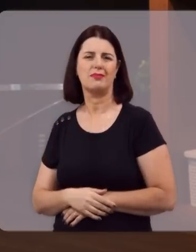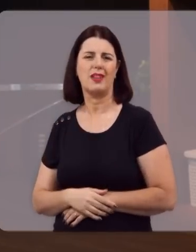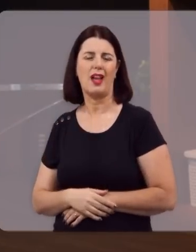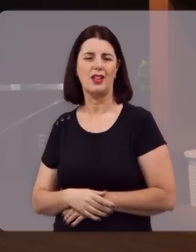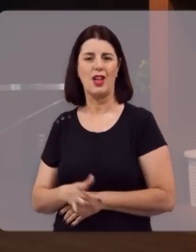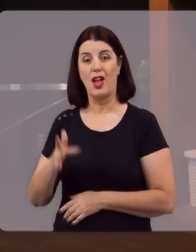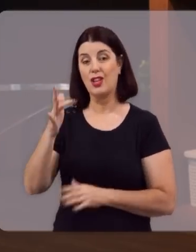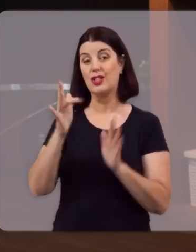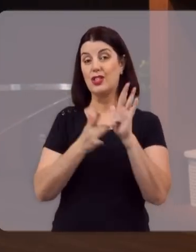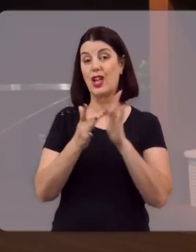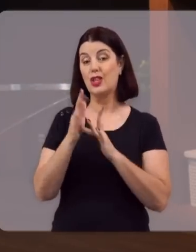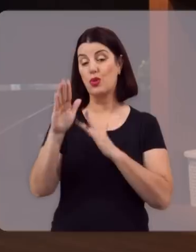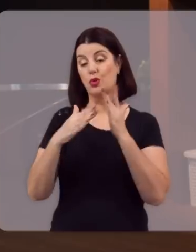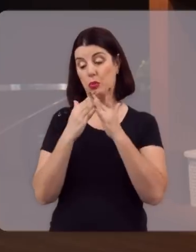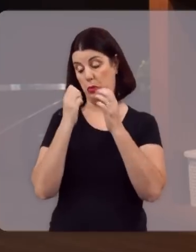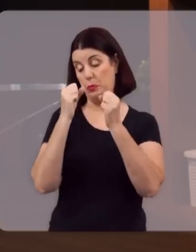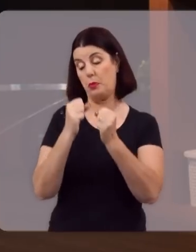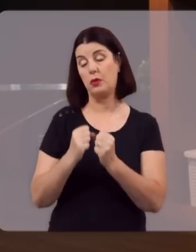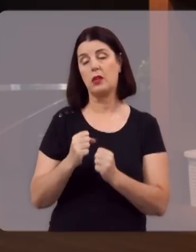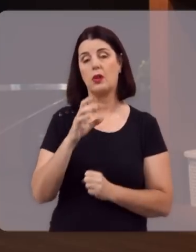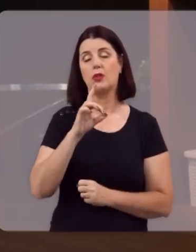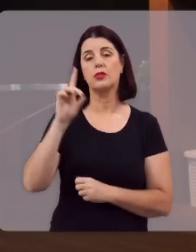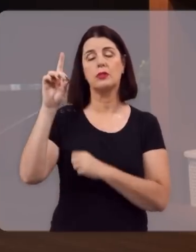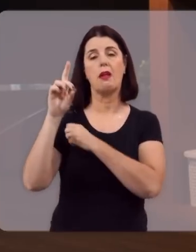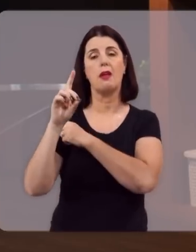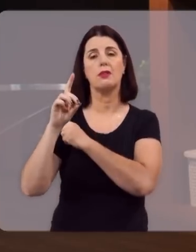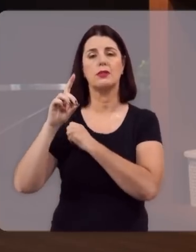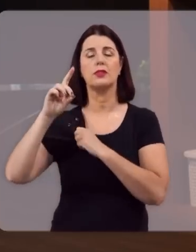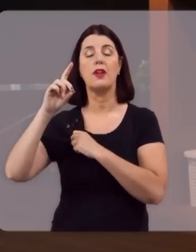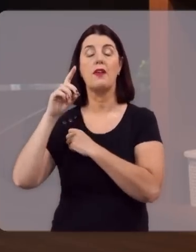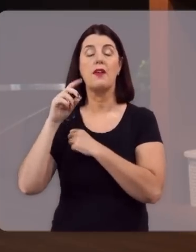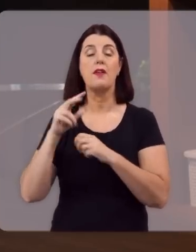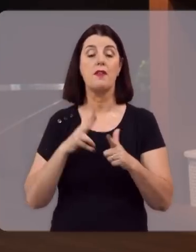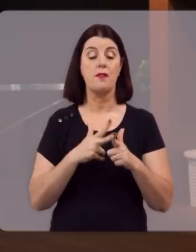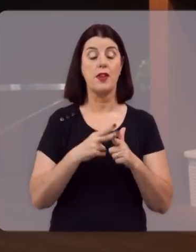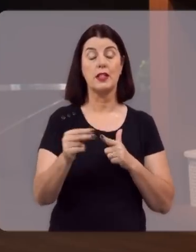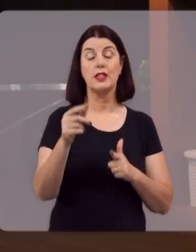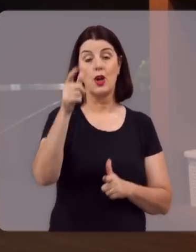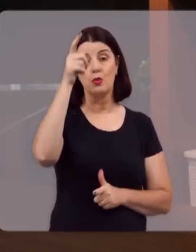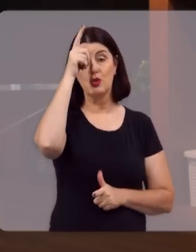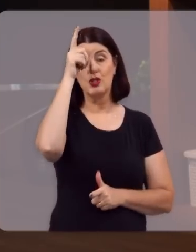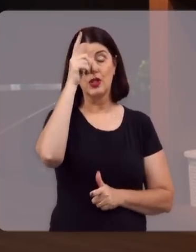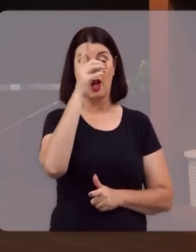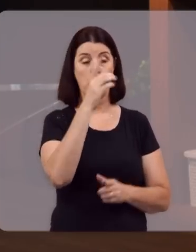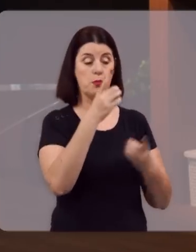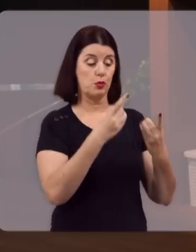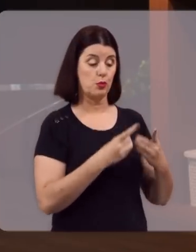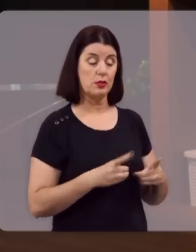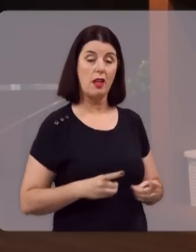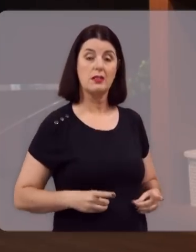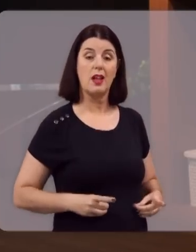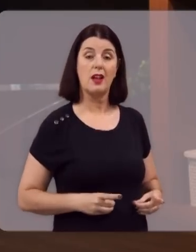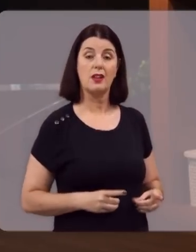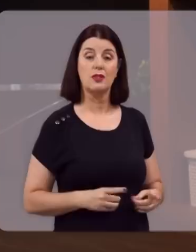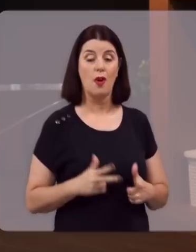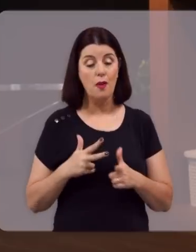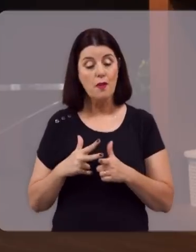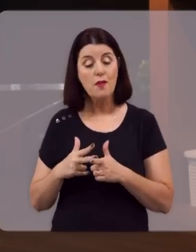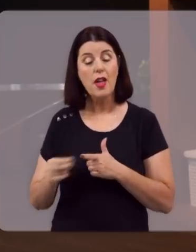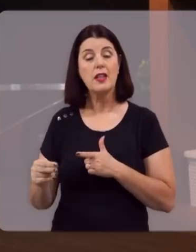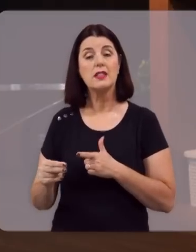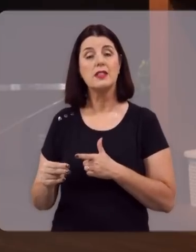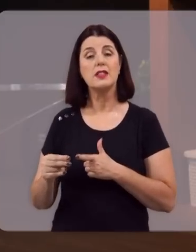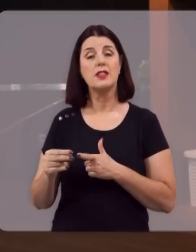consegue. Jesus é o todo-poderoso Deus. Ele venceu o diabo lá no deserto. Ele venceu o